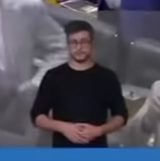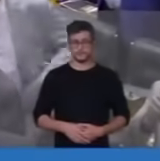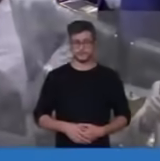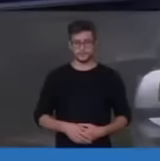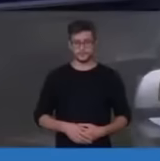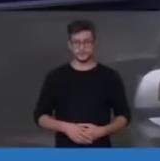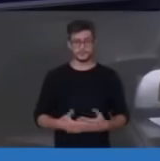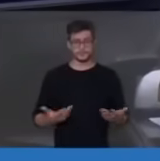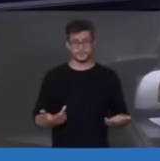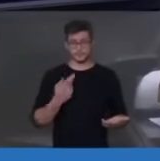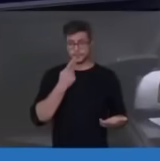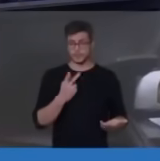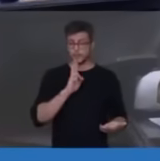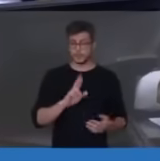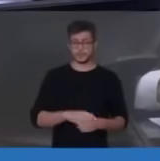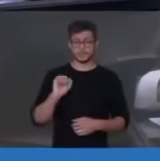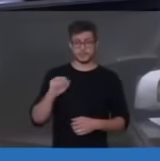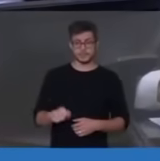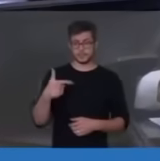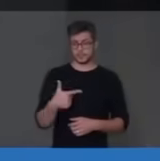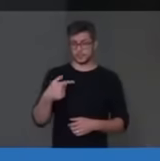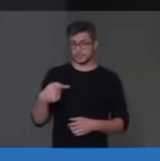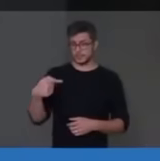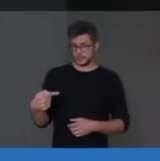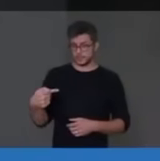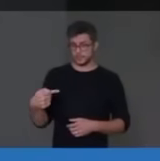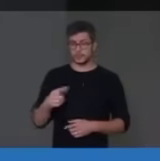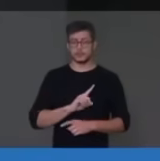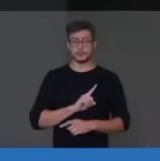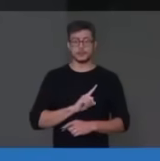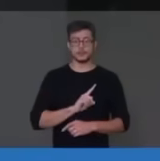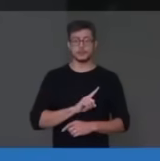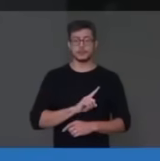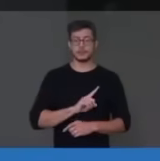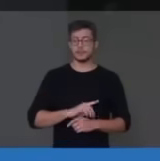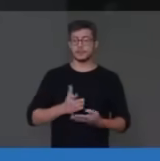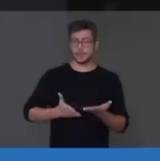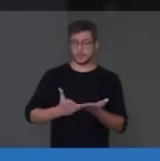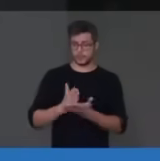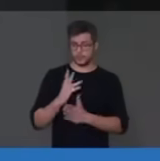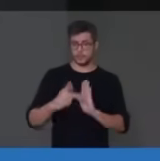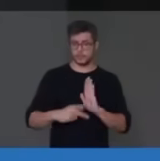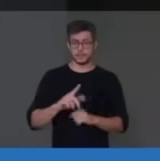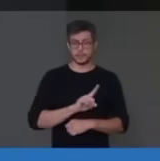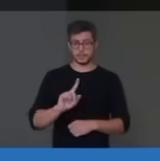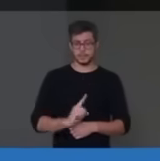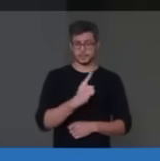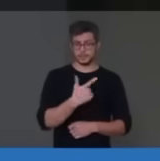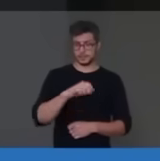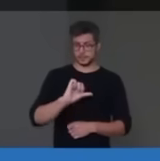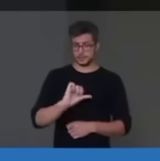Eu vou repetir o resultado, sim, 277 pela manutenção. E aprovação do parecer, não,